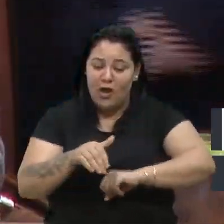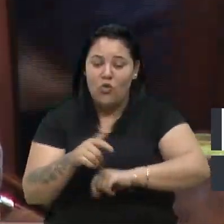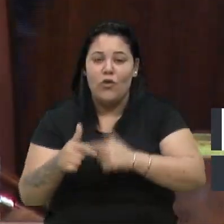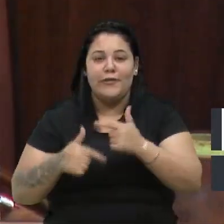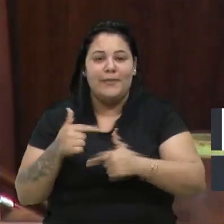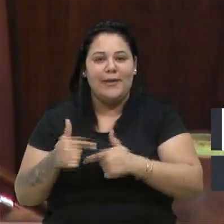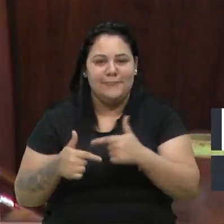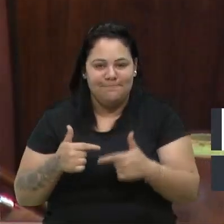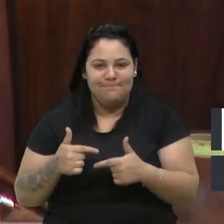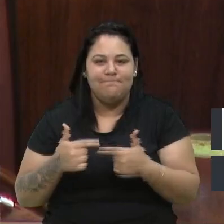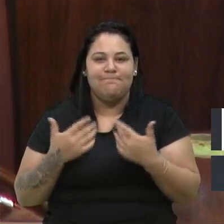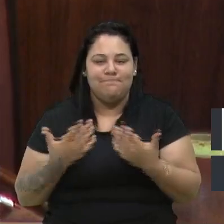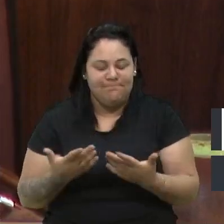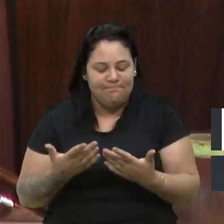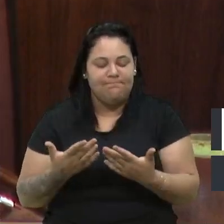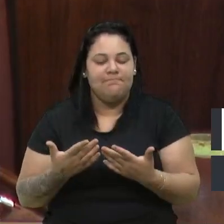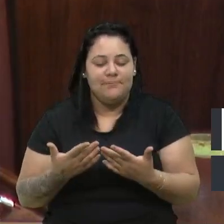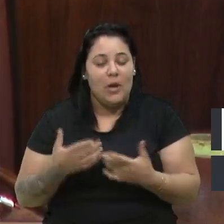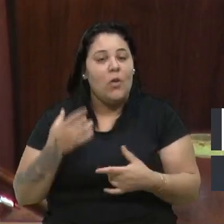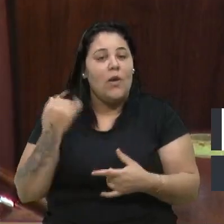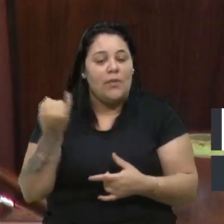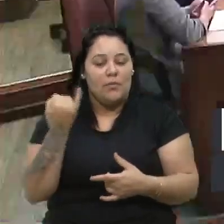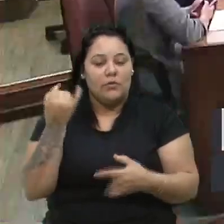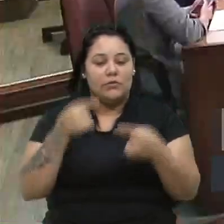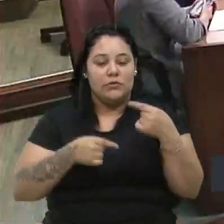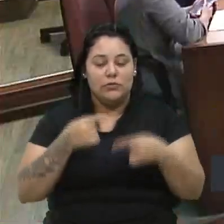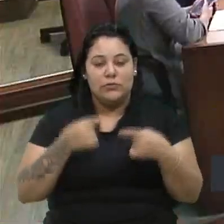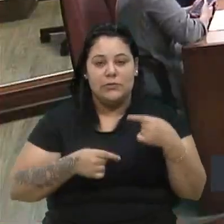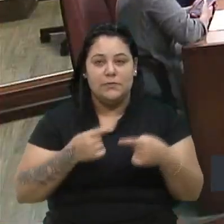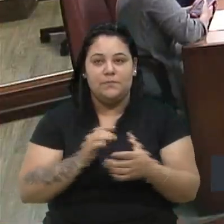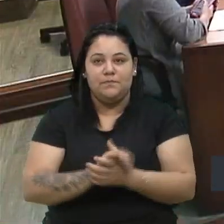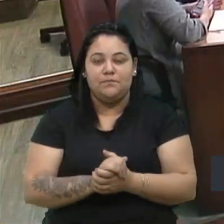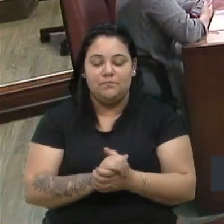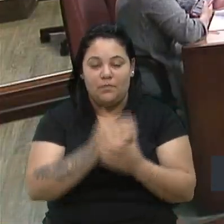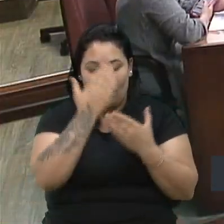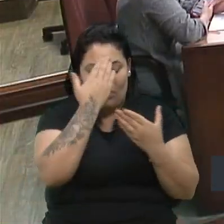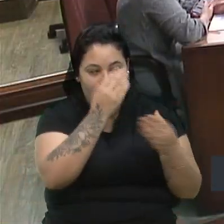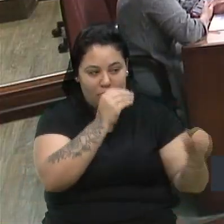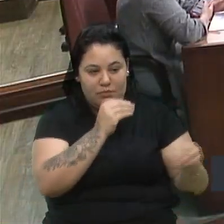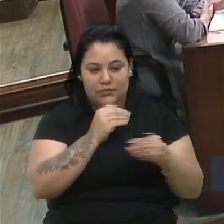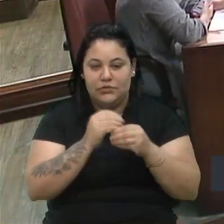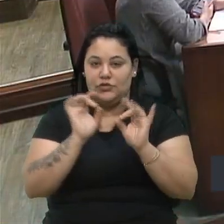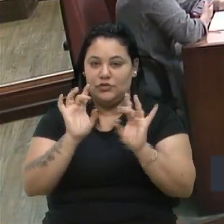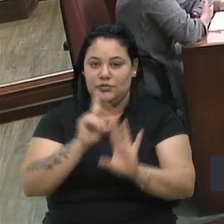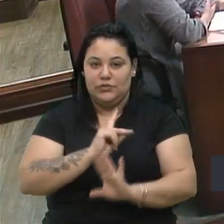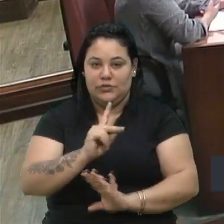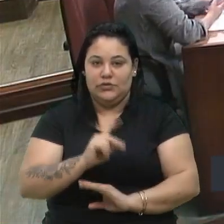processo. Então, muito importante essa discussão. Obrigado. Obrigado pelas apartes. Era isso, senhor presidente.